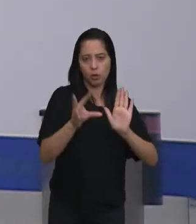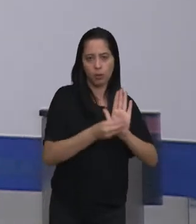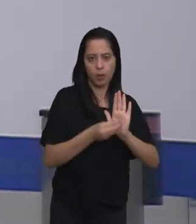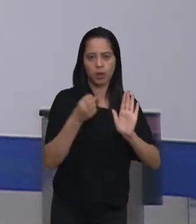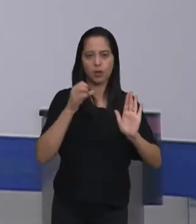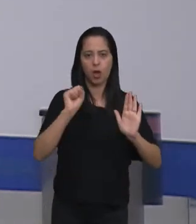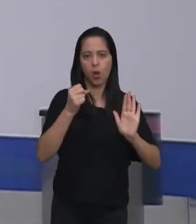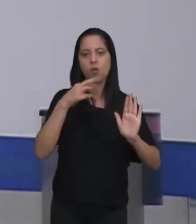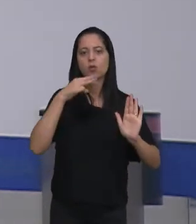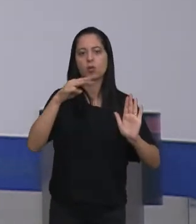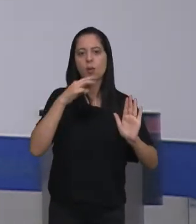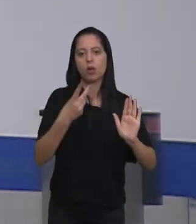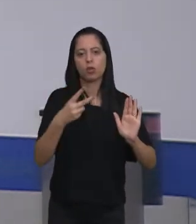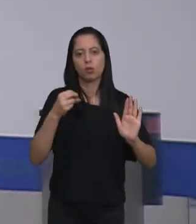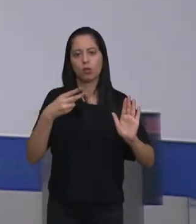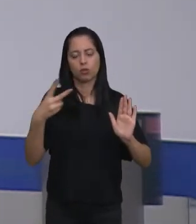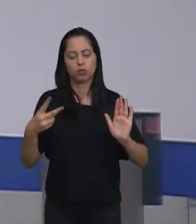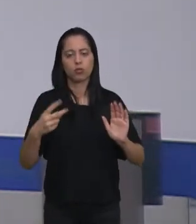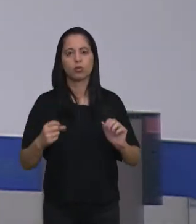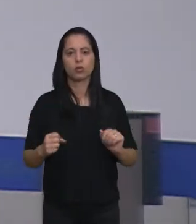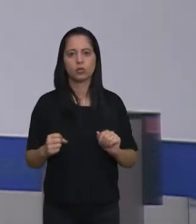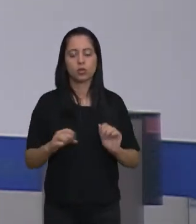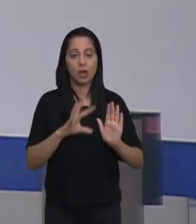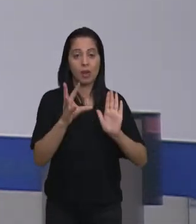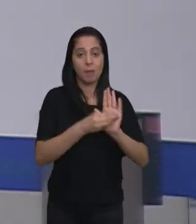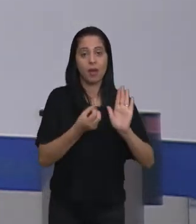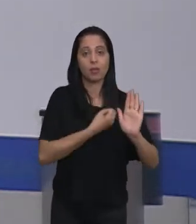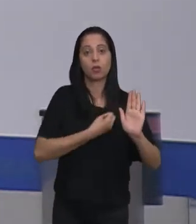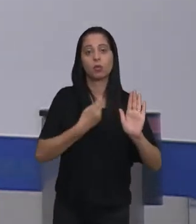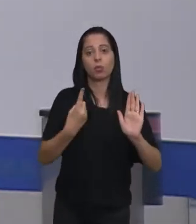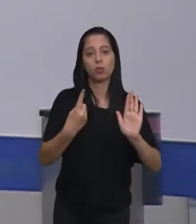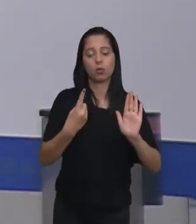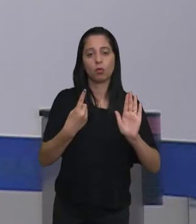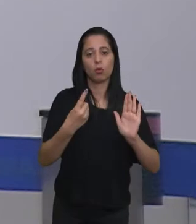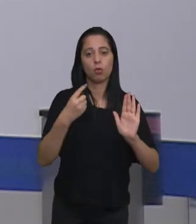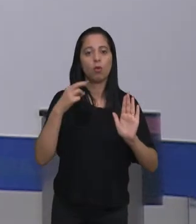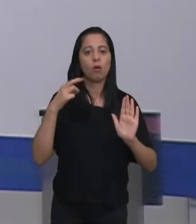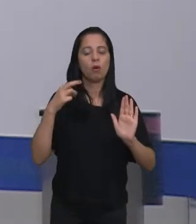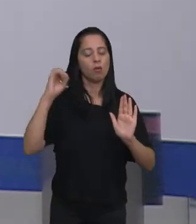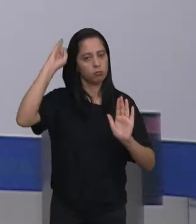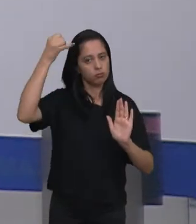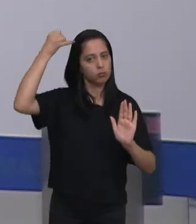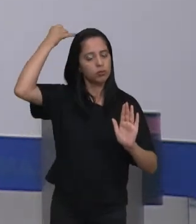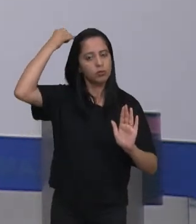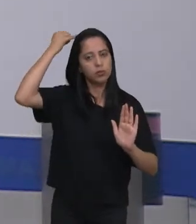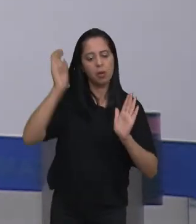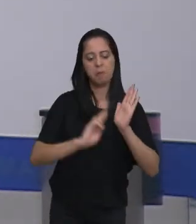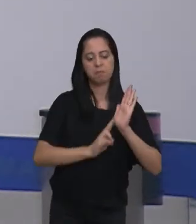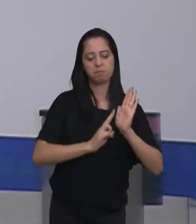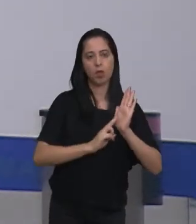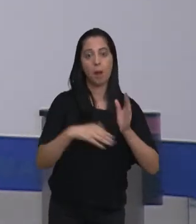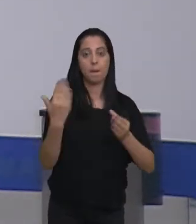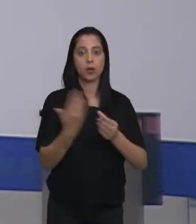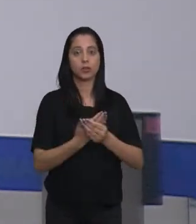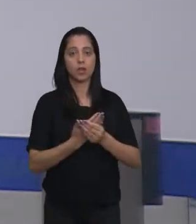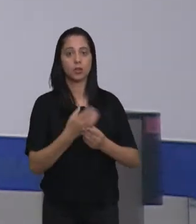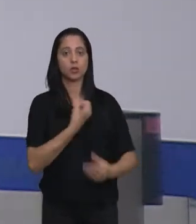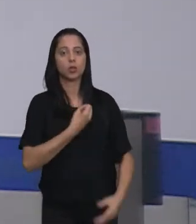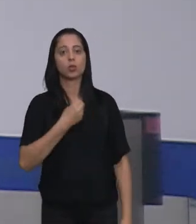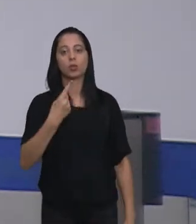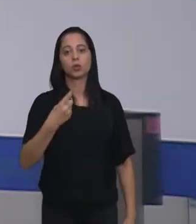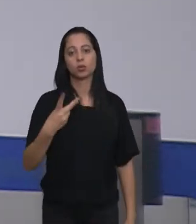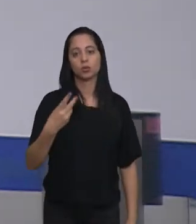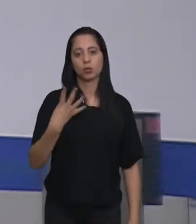de 2022. Emenda número 1, de autoria do vereador Dr. José Cláudio, ao processo número